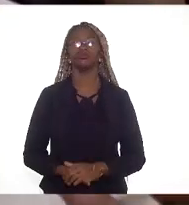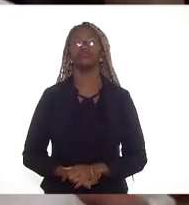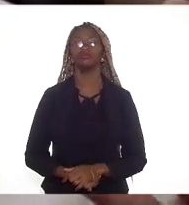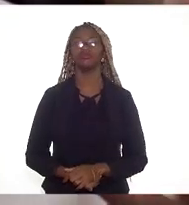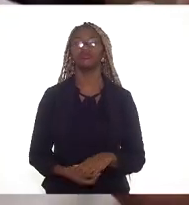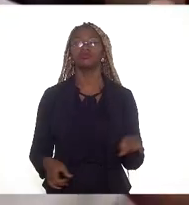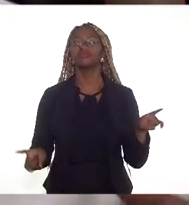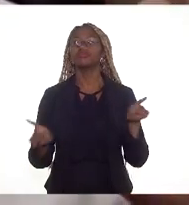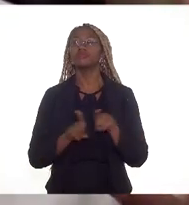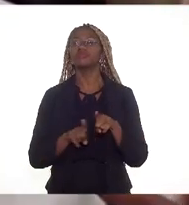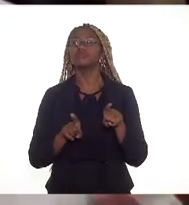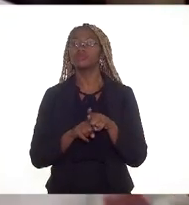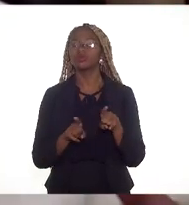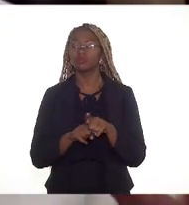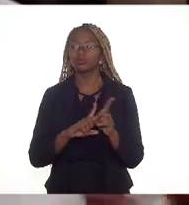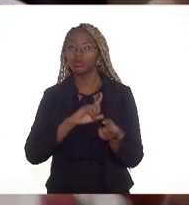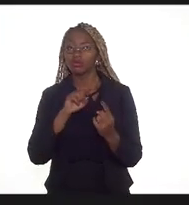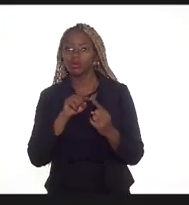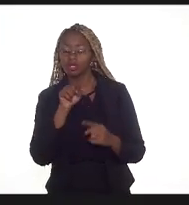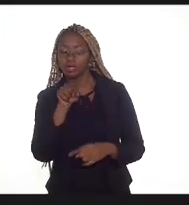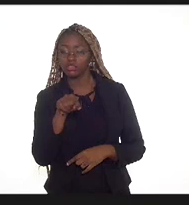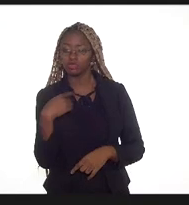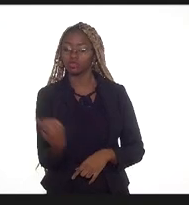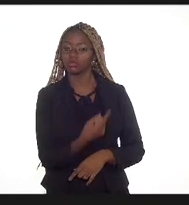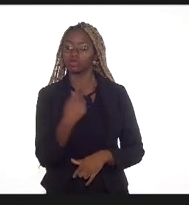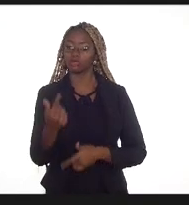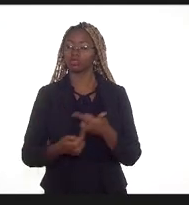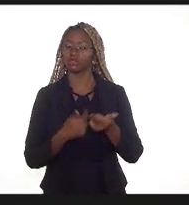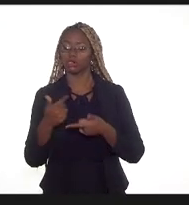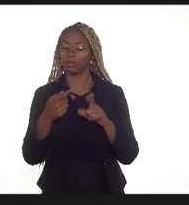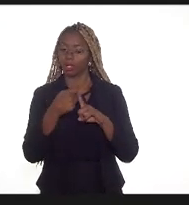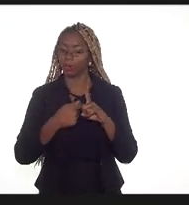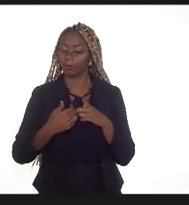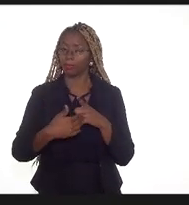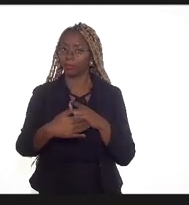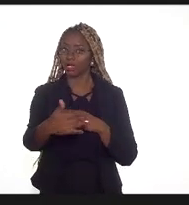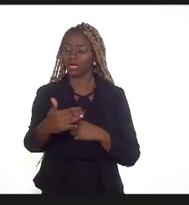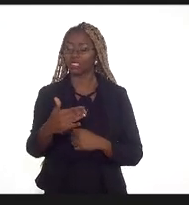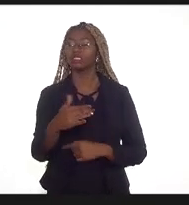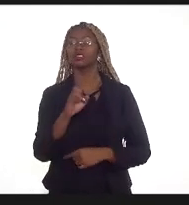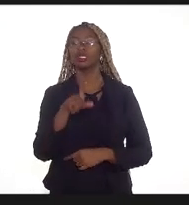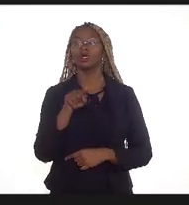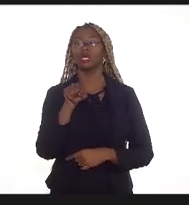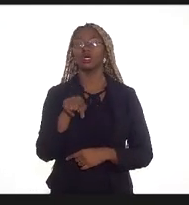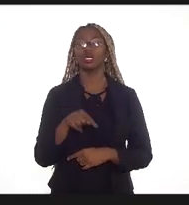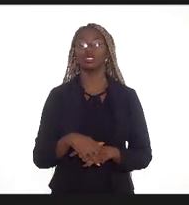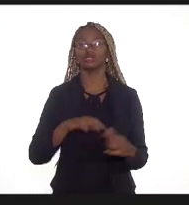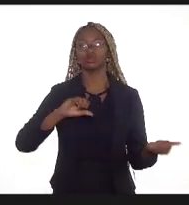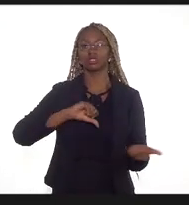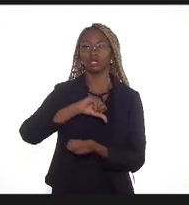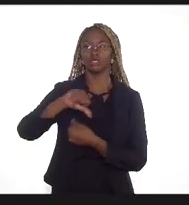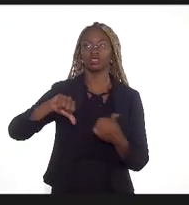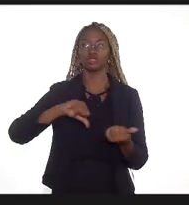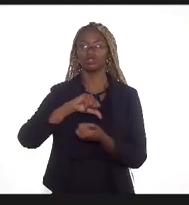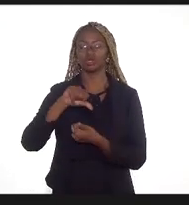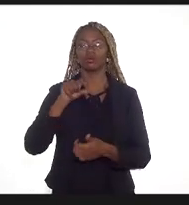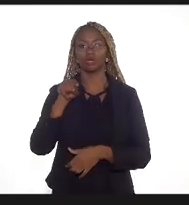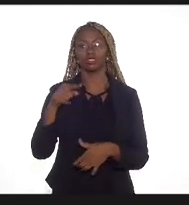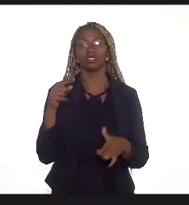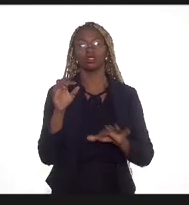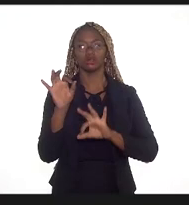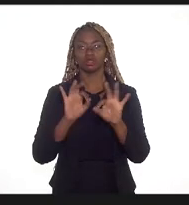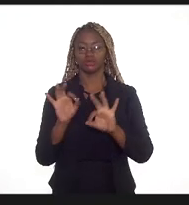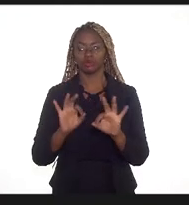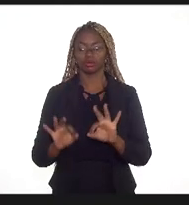cima disso, o nosso trabalho nos próximos meses será de transformar este